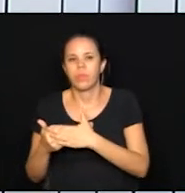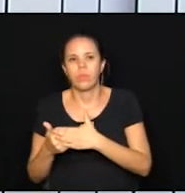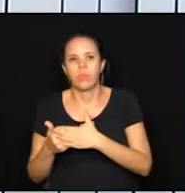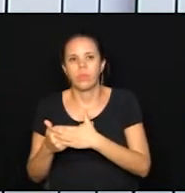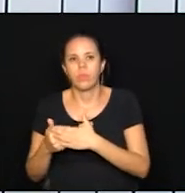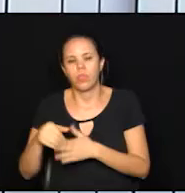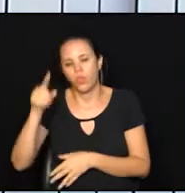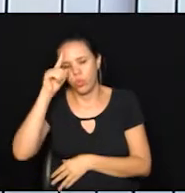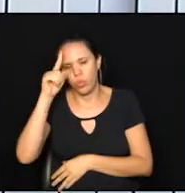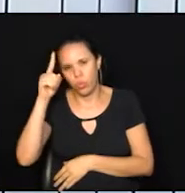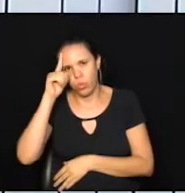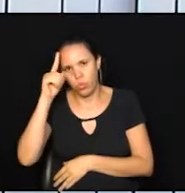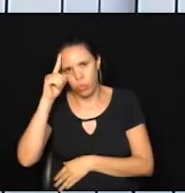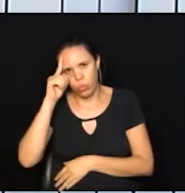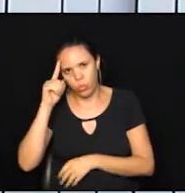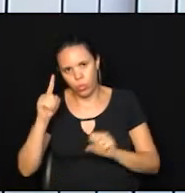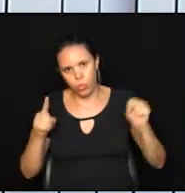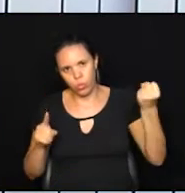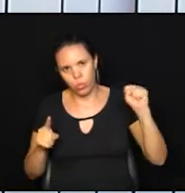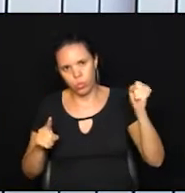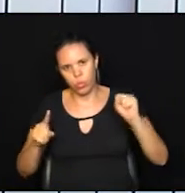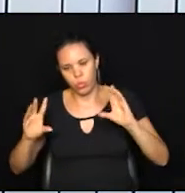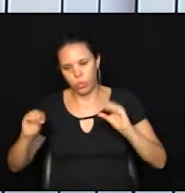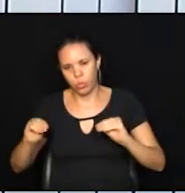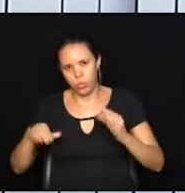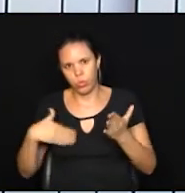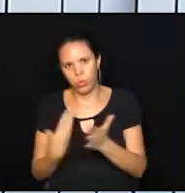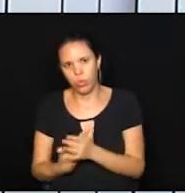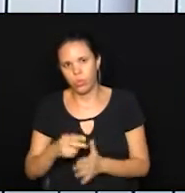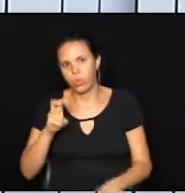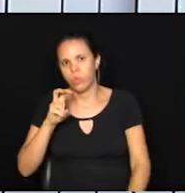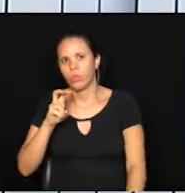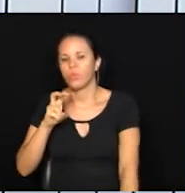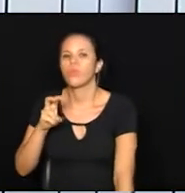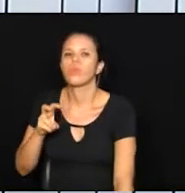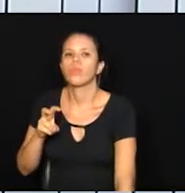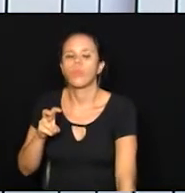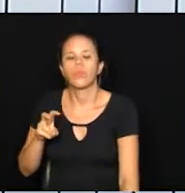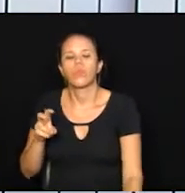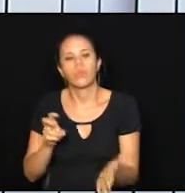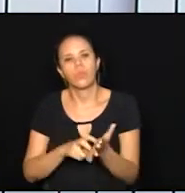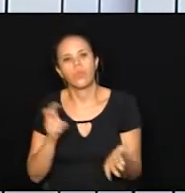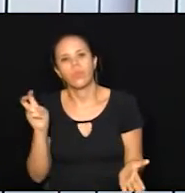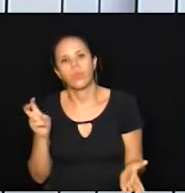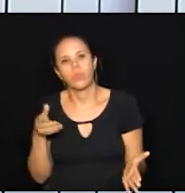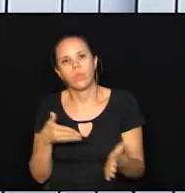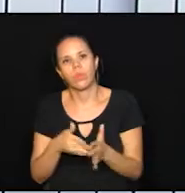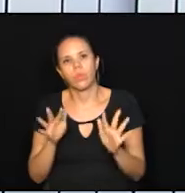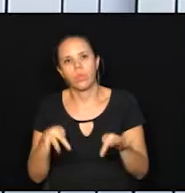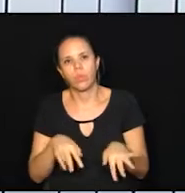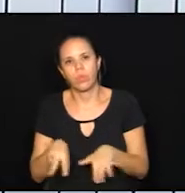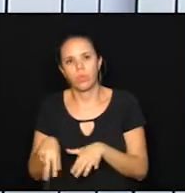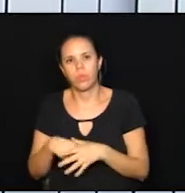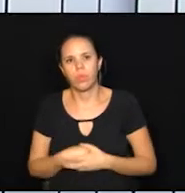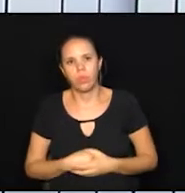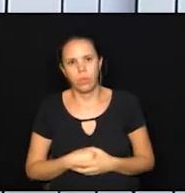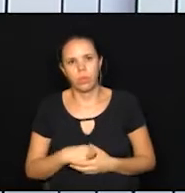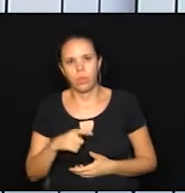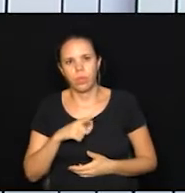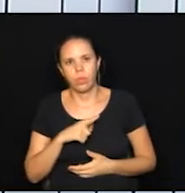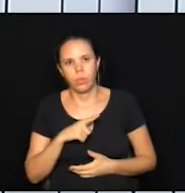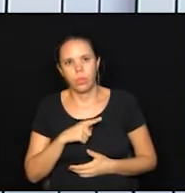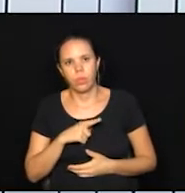todos os dias entre 8 horas da noite até as 5 horas da manhã. No último fim de semana, nós tivemos